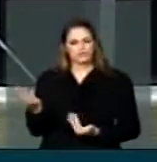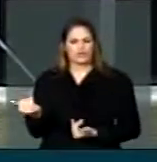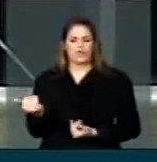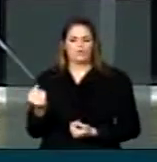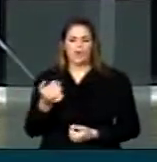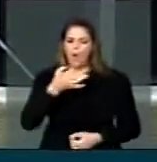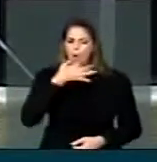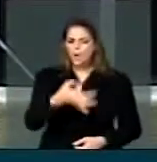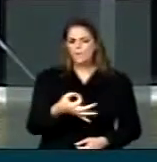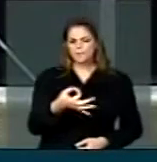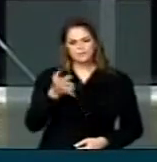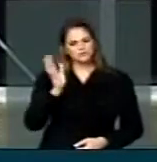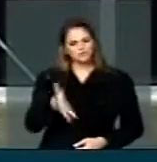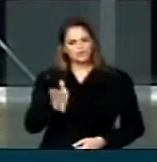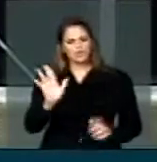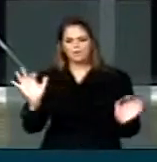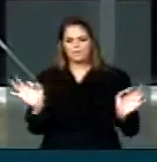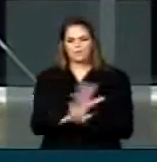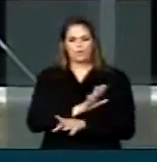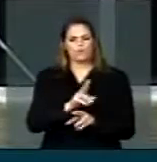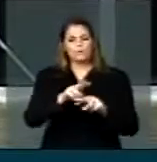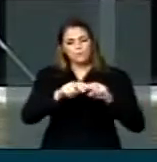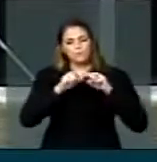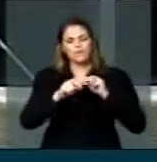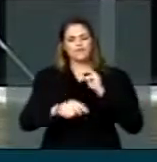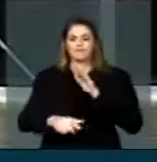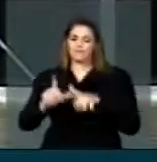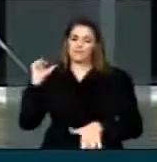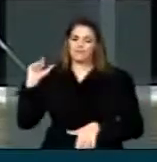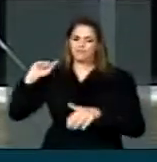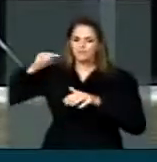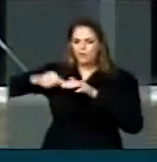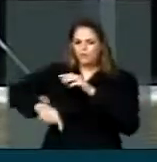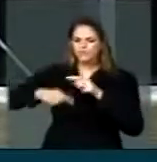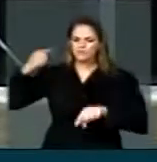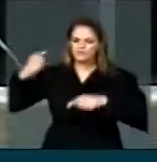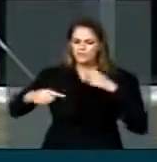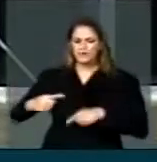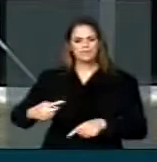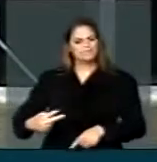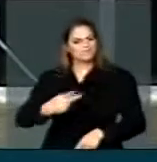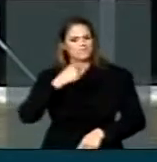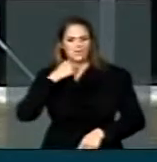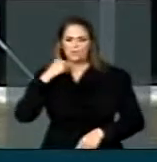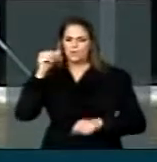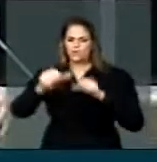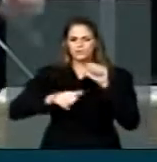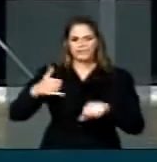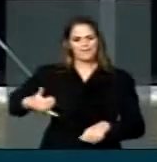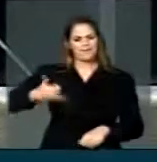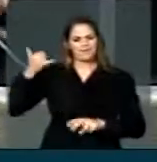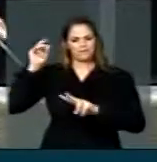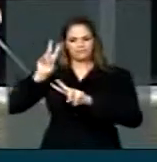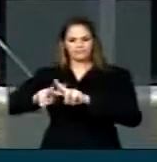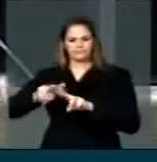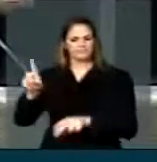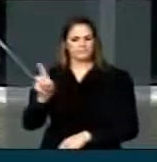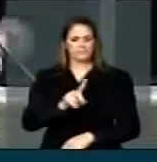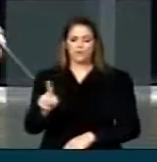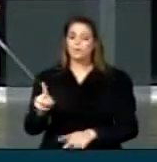posição construída em cima de um debate profundo de que não devemos reduzir a maioridade penal, que devemos